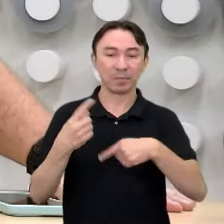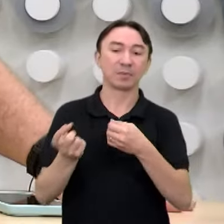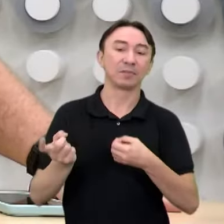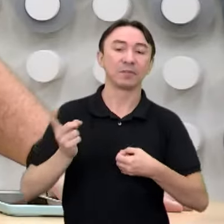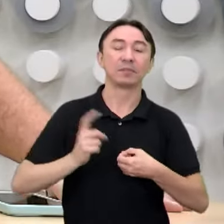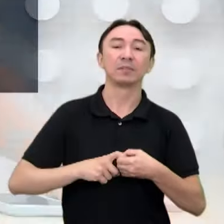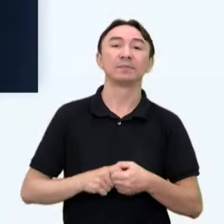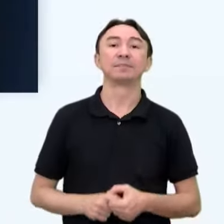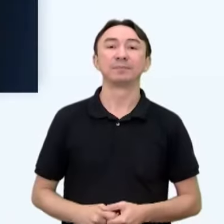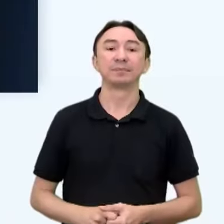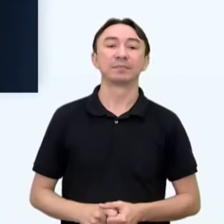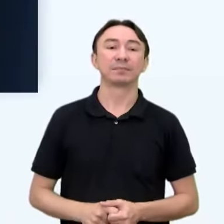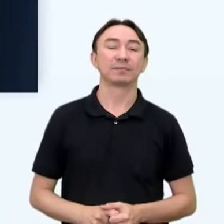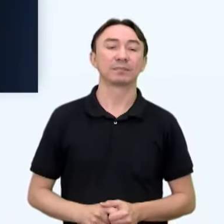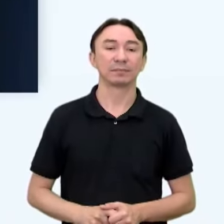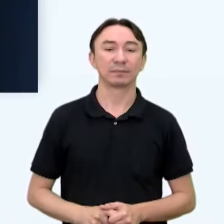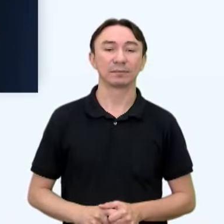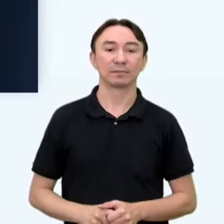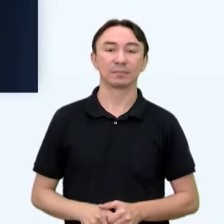voltamos.